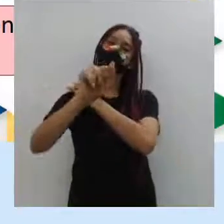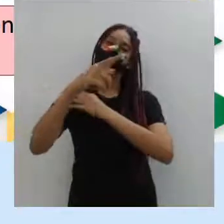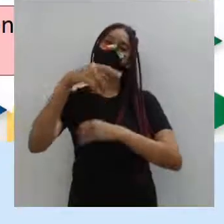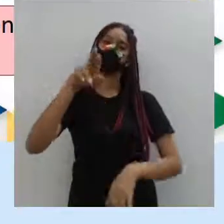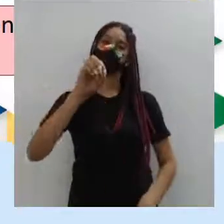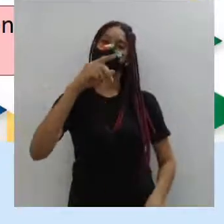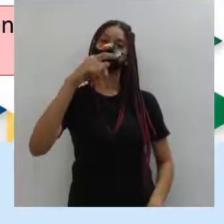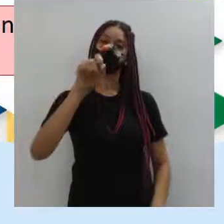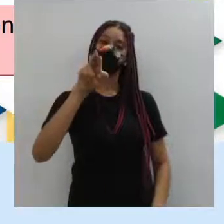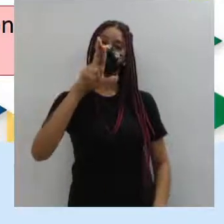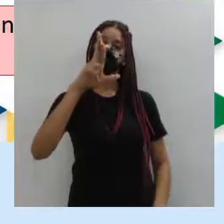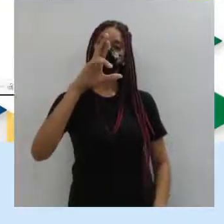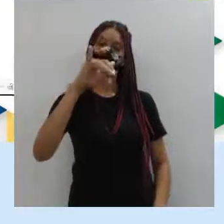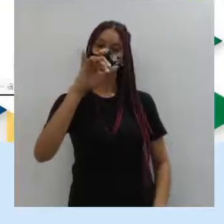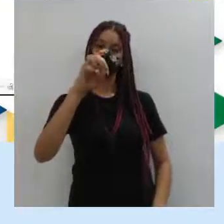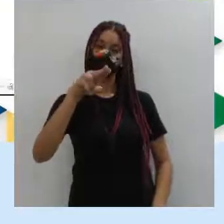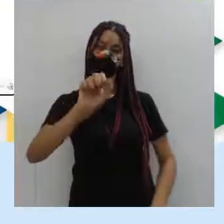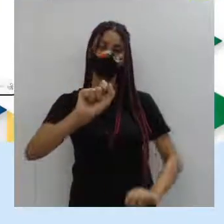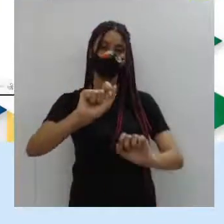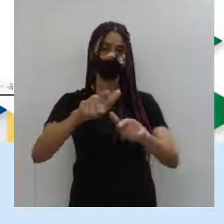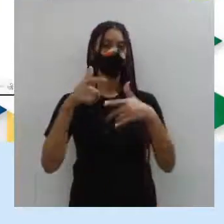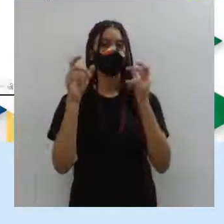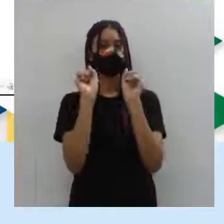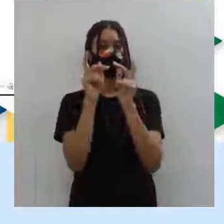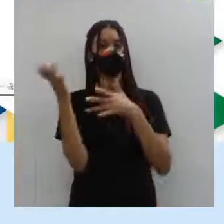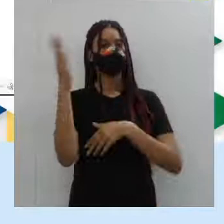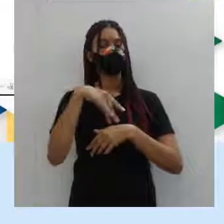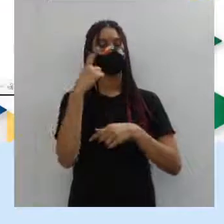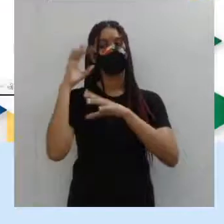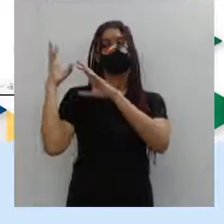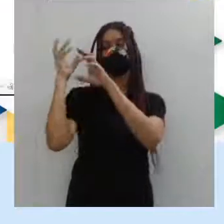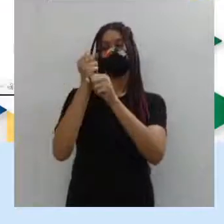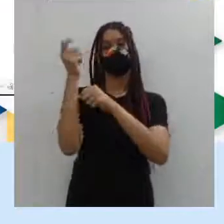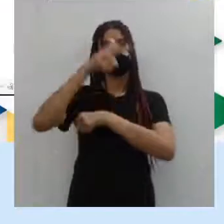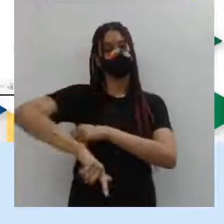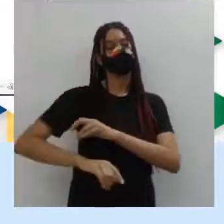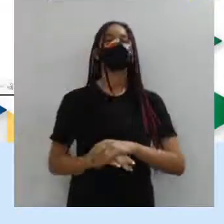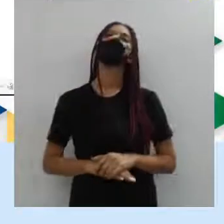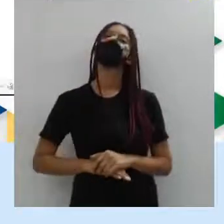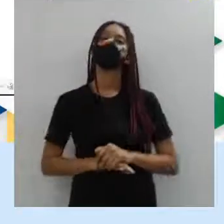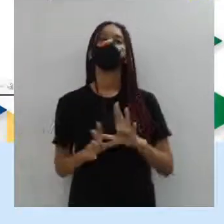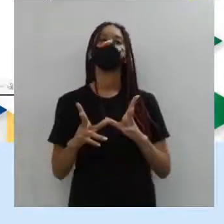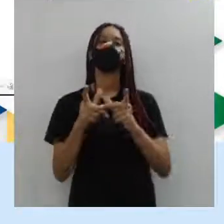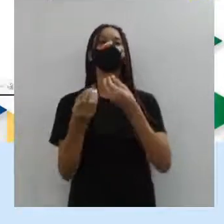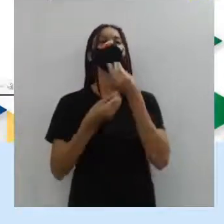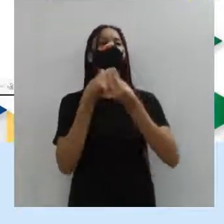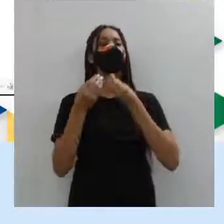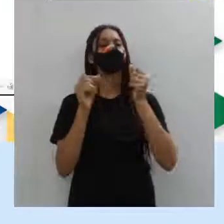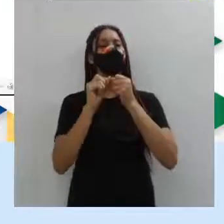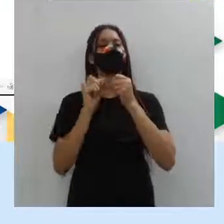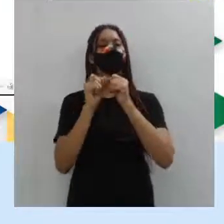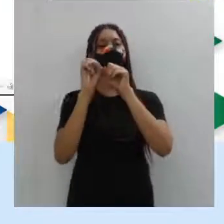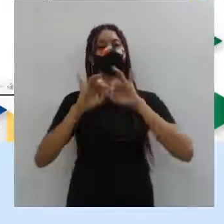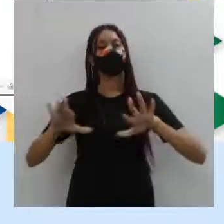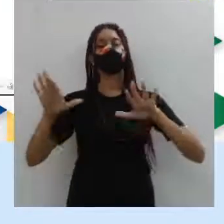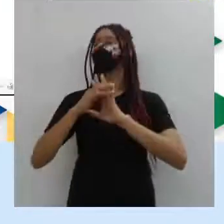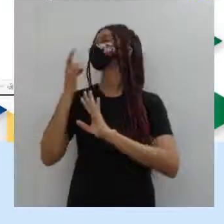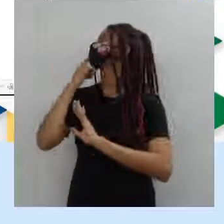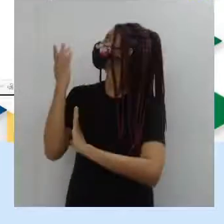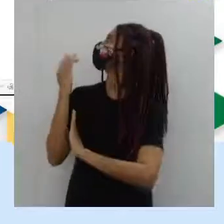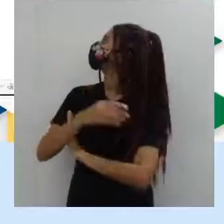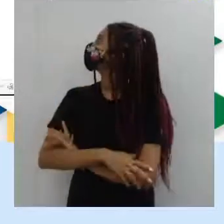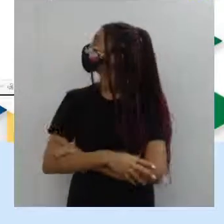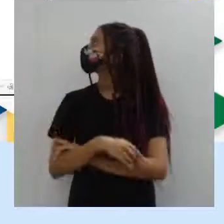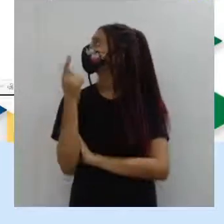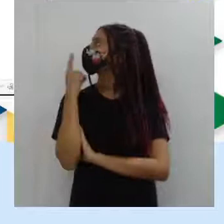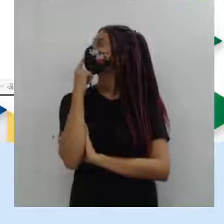termos, tá ok até aí? Vamos lá então comigo para a revisão geral. Como foi que nossa aula foi distribuída? Nós